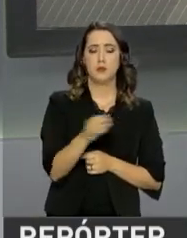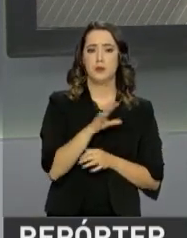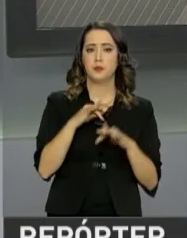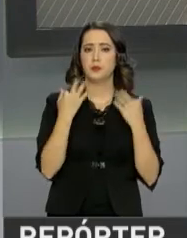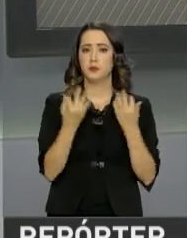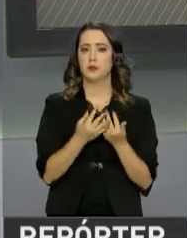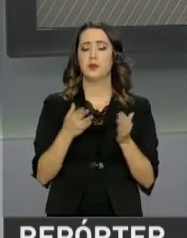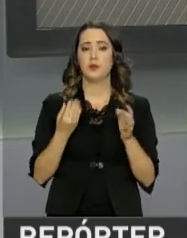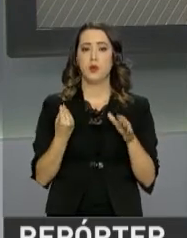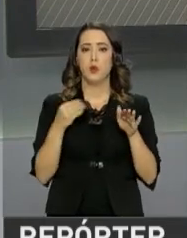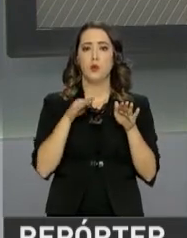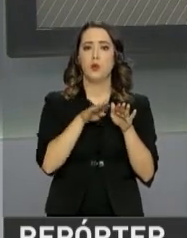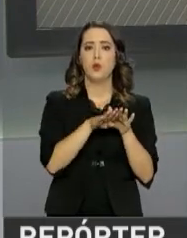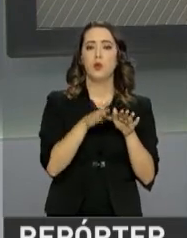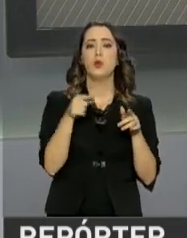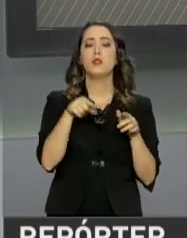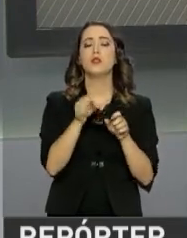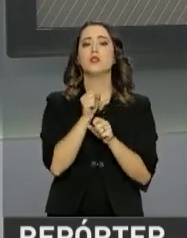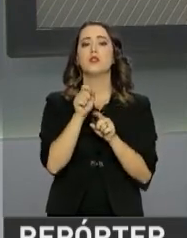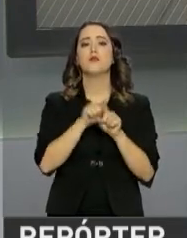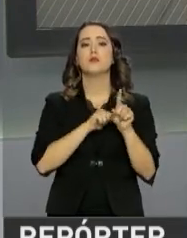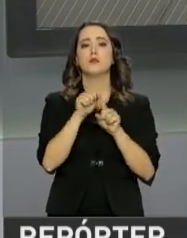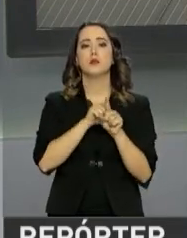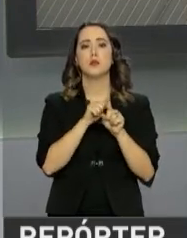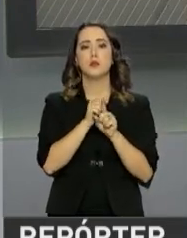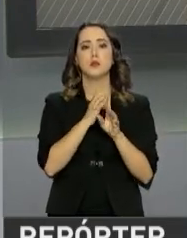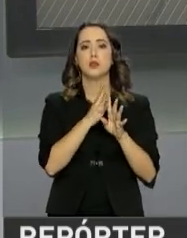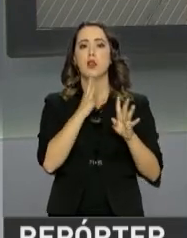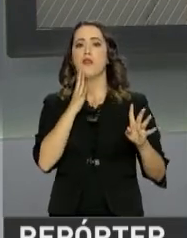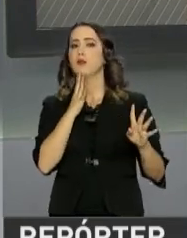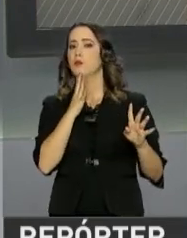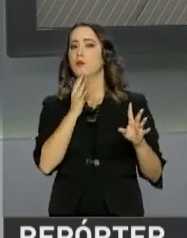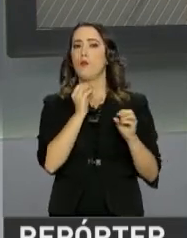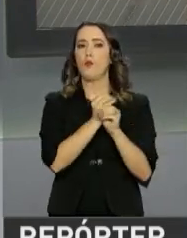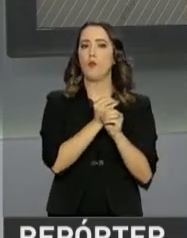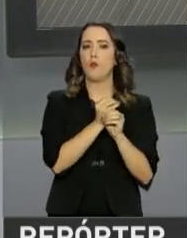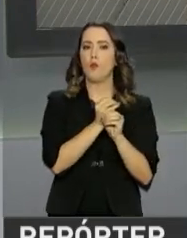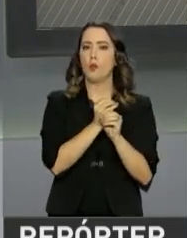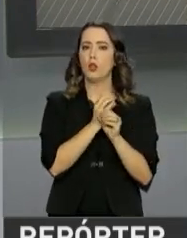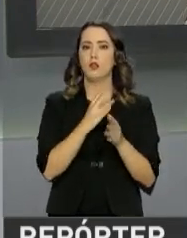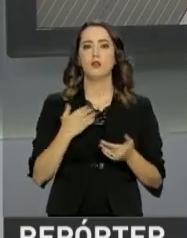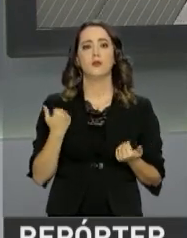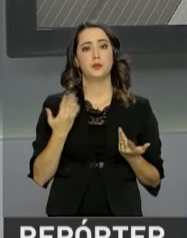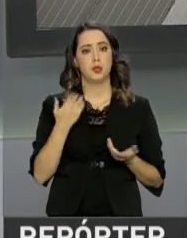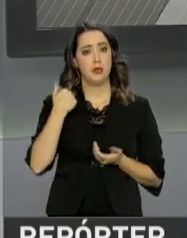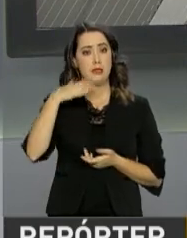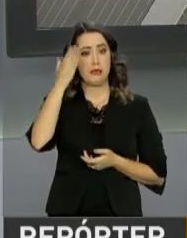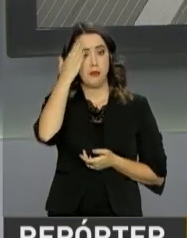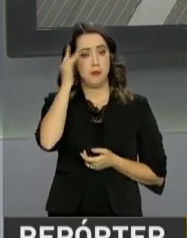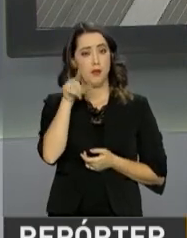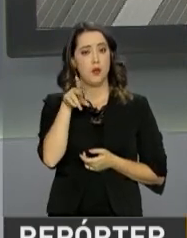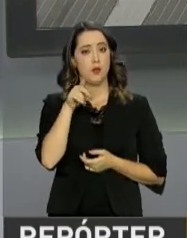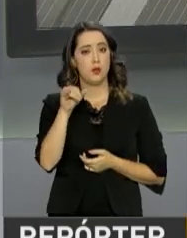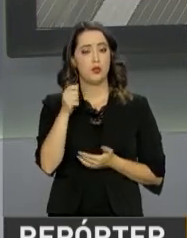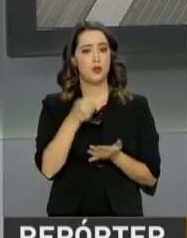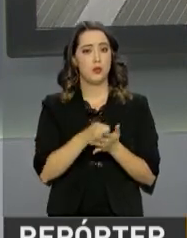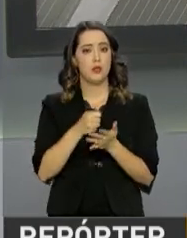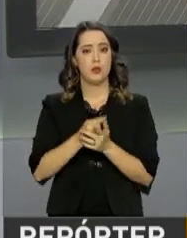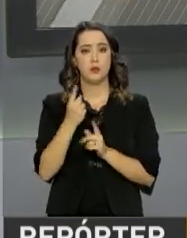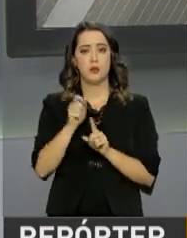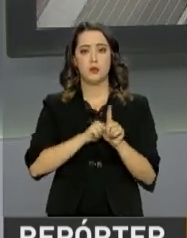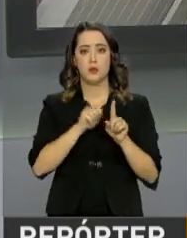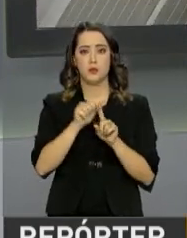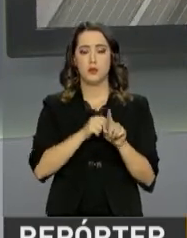novas famílias foram incluídas este mês ea fila do bolsa permanece gerada para saber a data de pagamento de cada